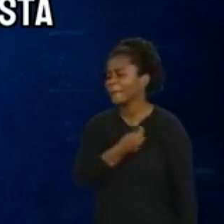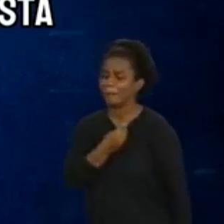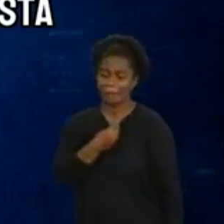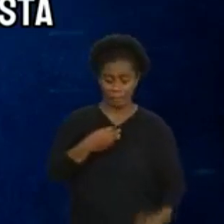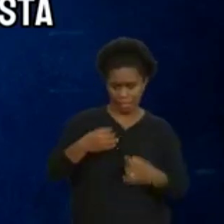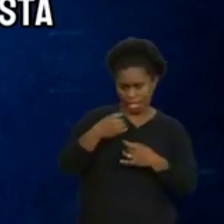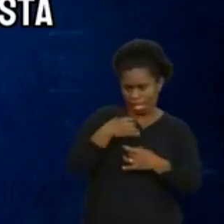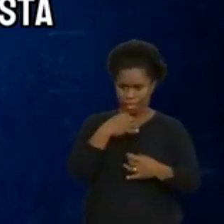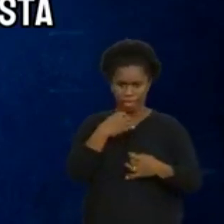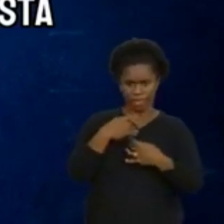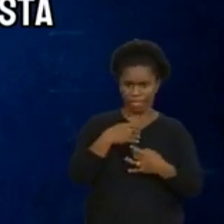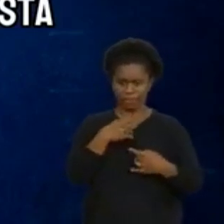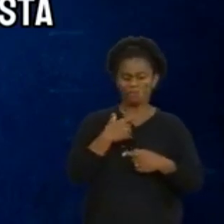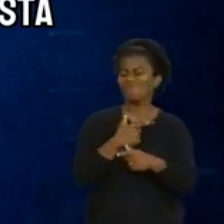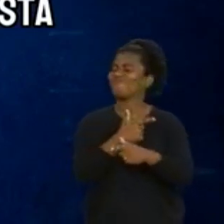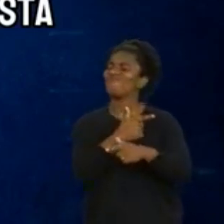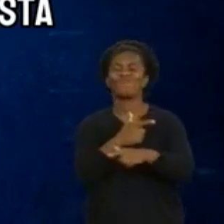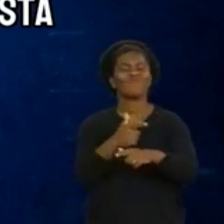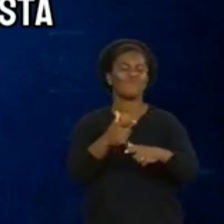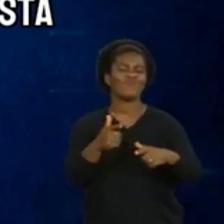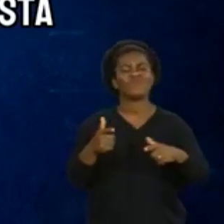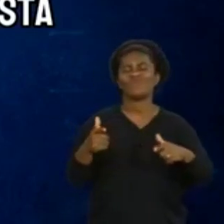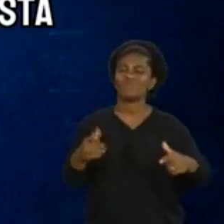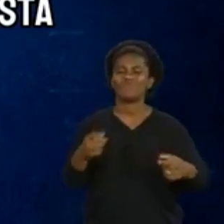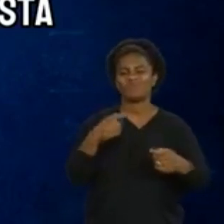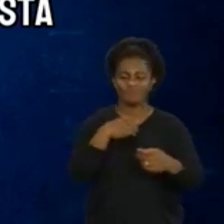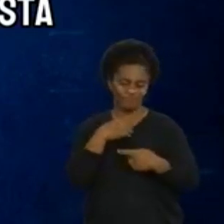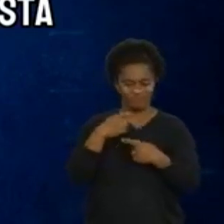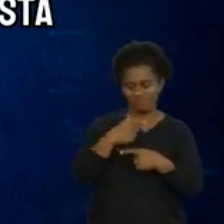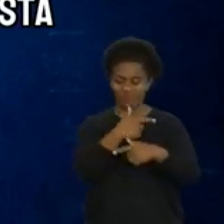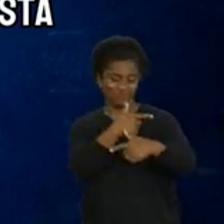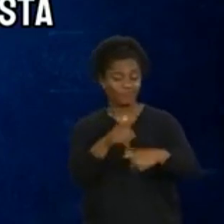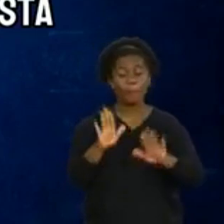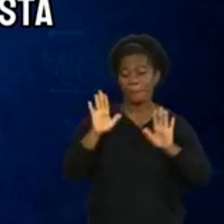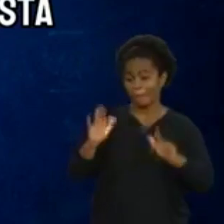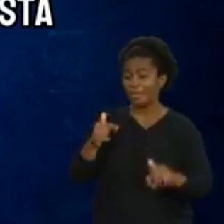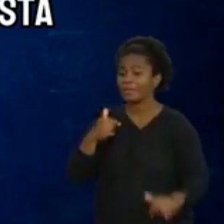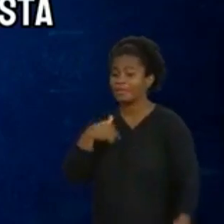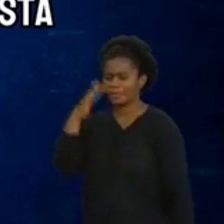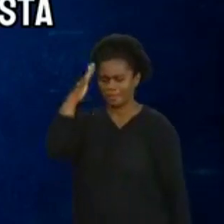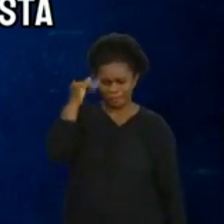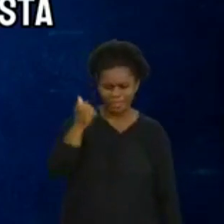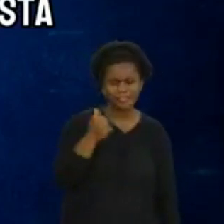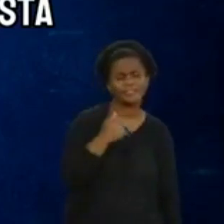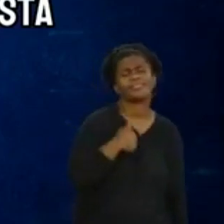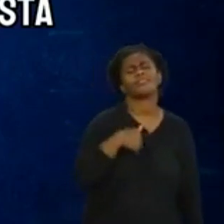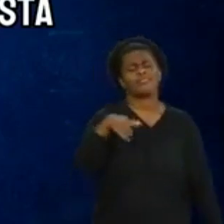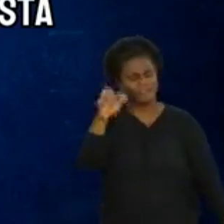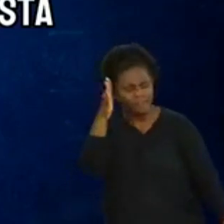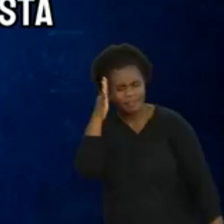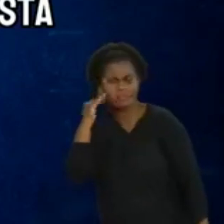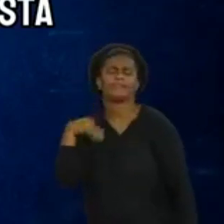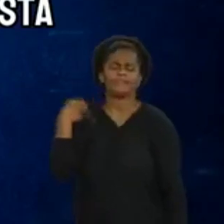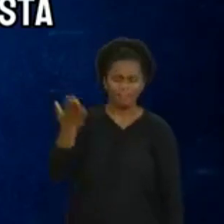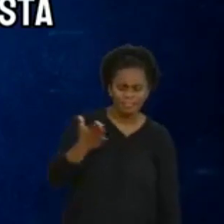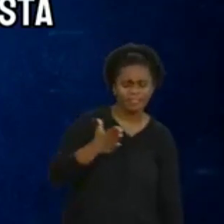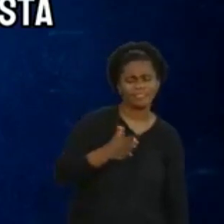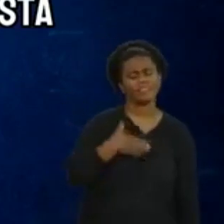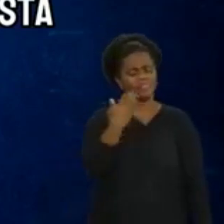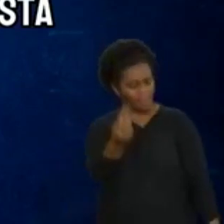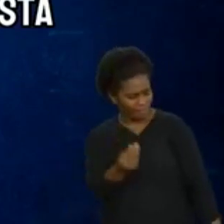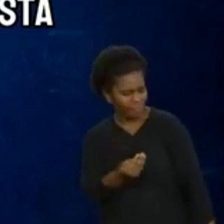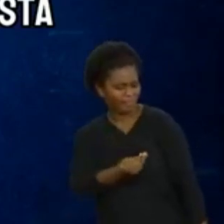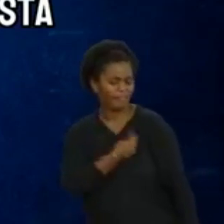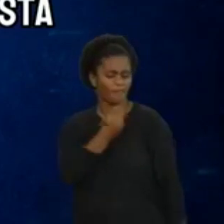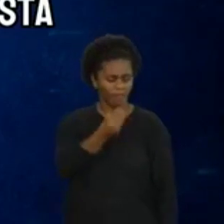vive. Temor não há, e temor não há, mas eu pensei, eu sei